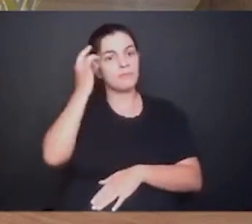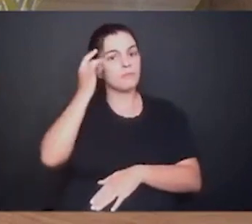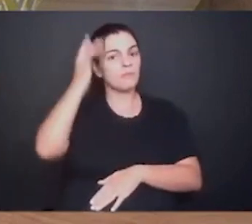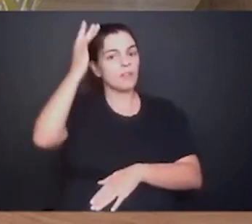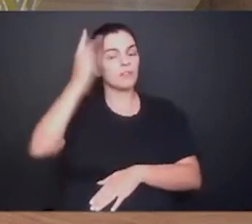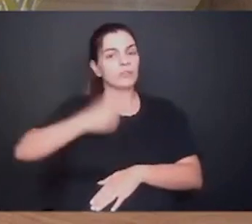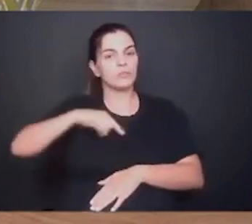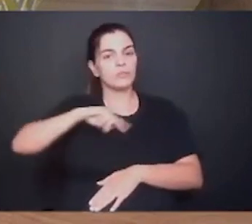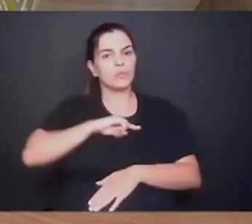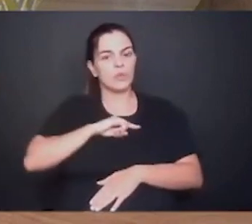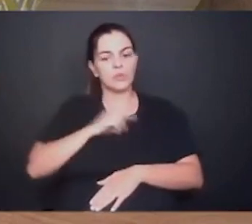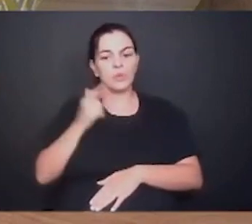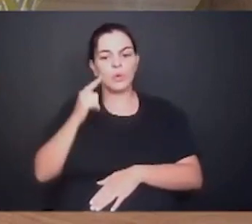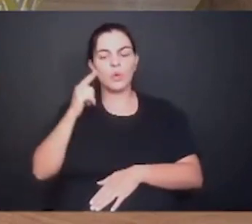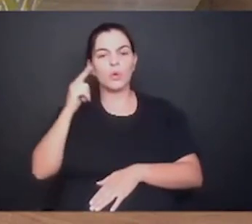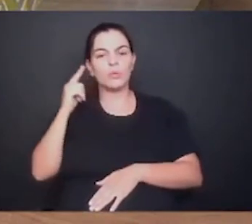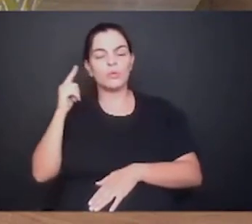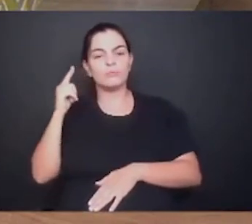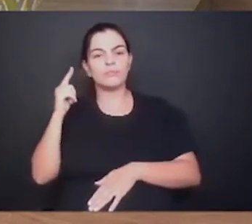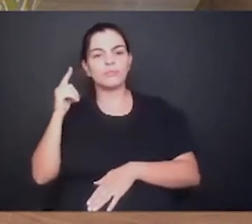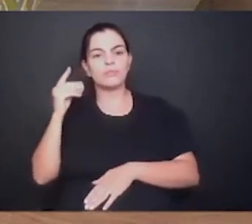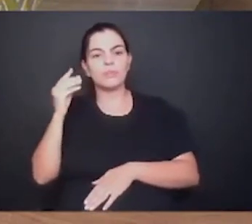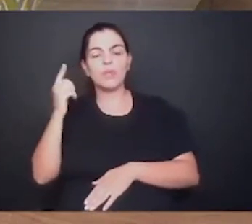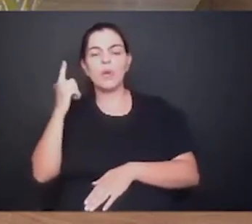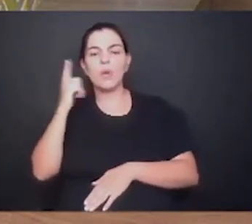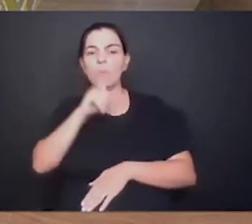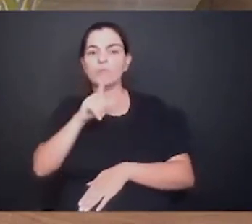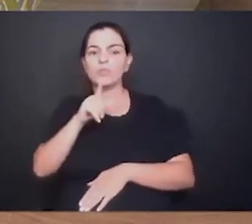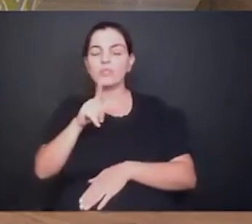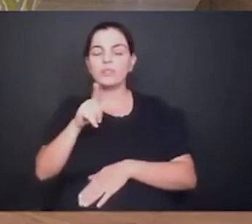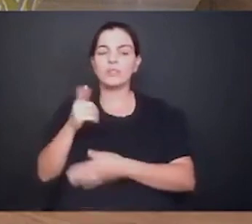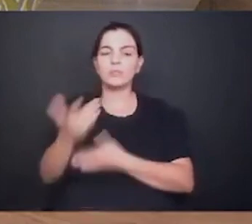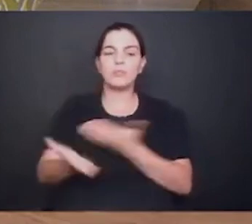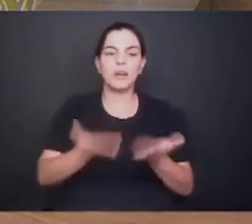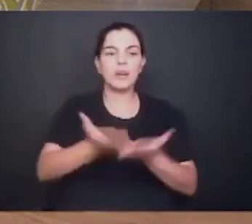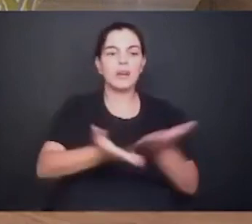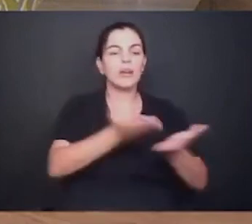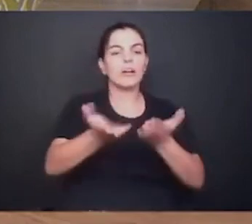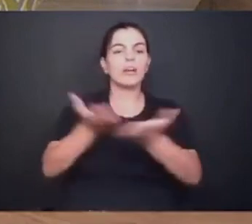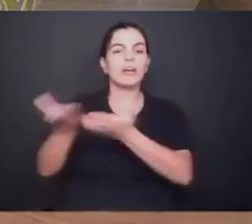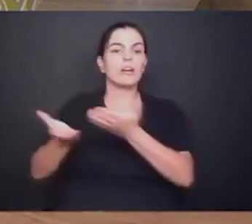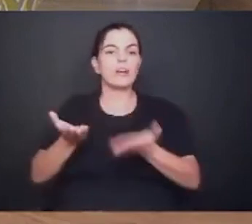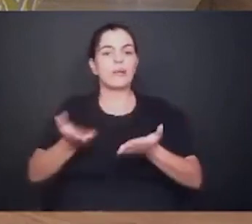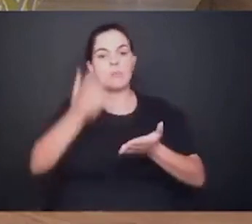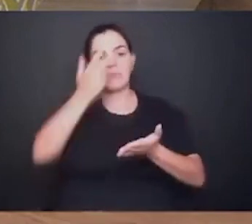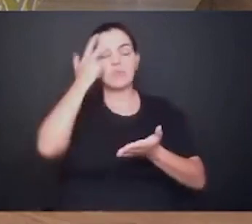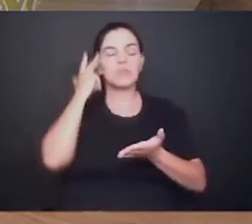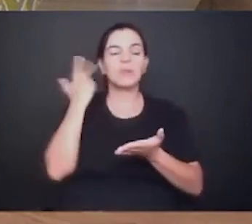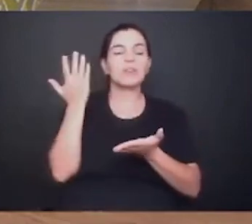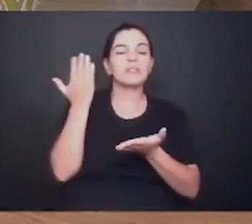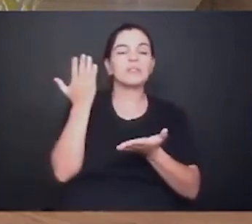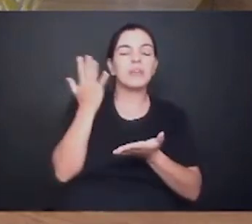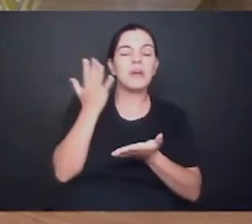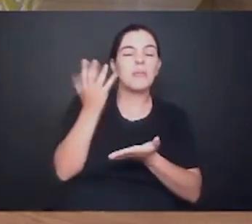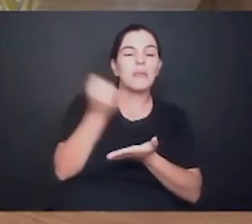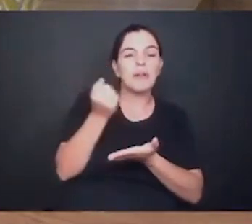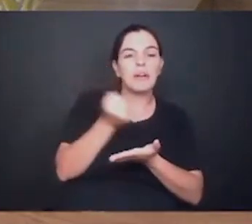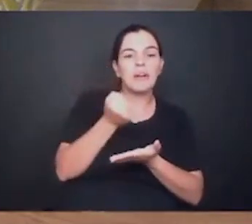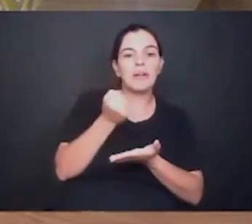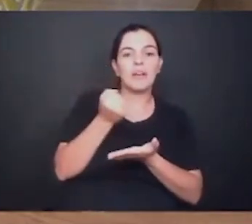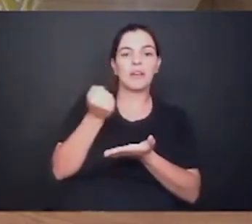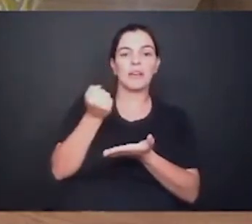se beneficia dos privilégios criados pela escravidão, e isso se perpetua até hoje. Então nós devemos nos perguntar, e vocês nisso